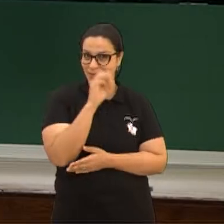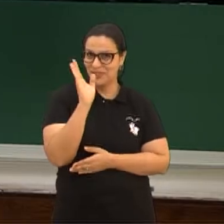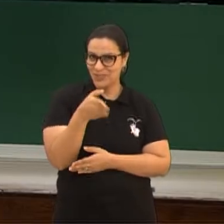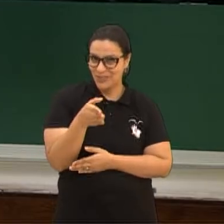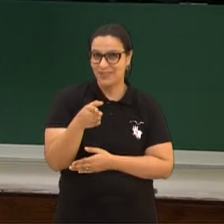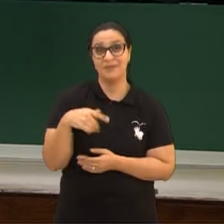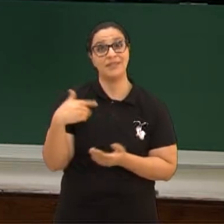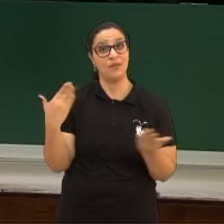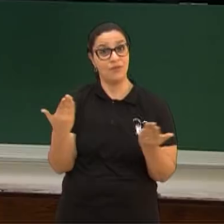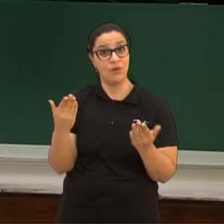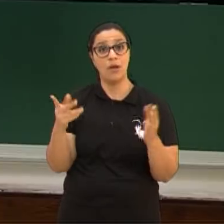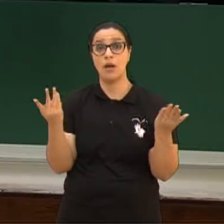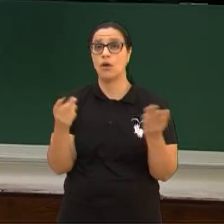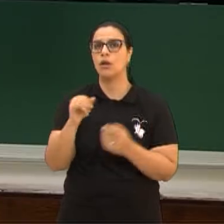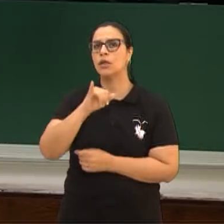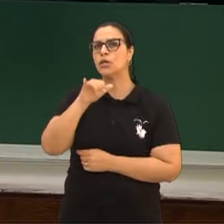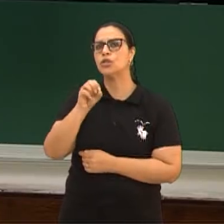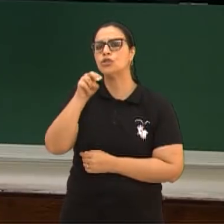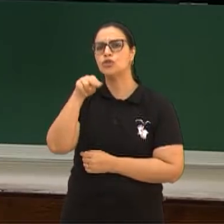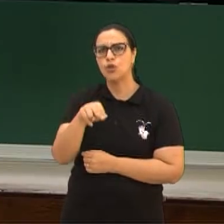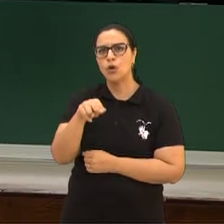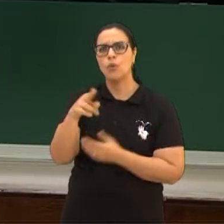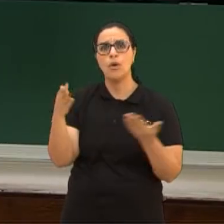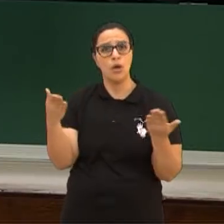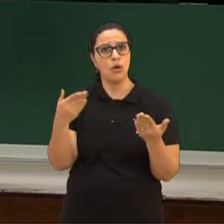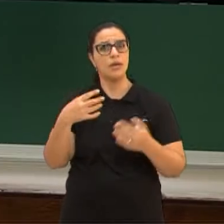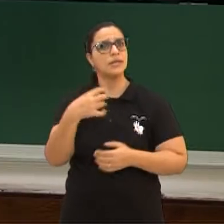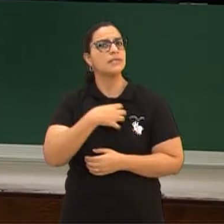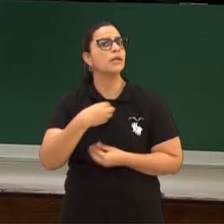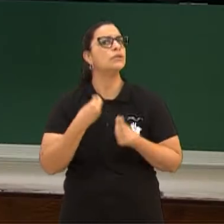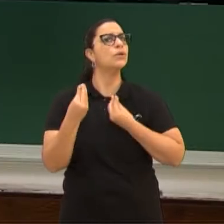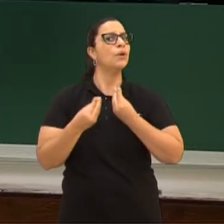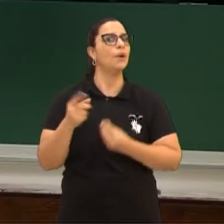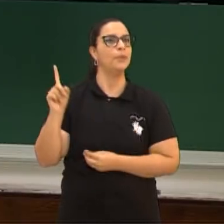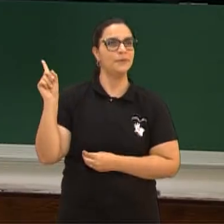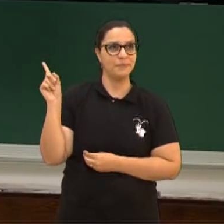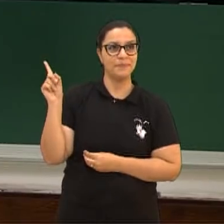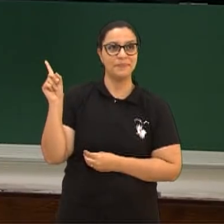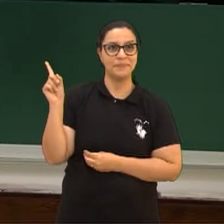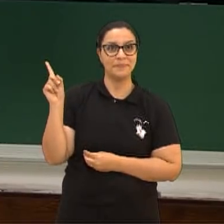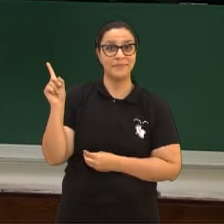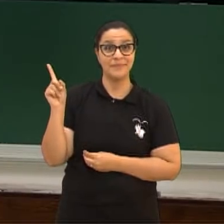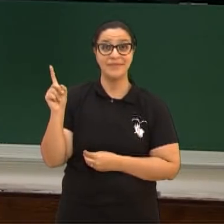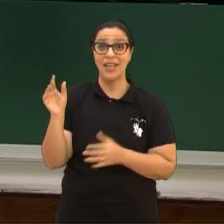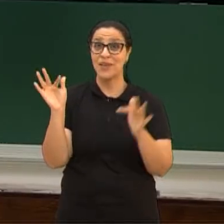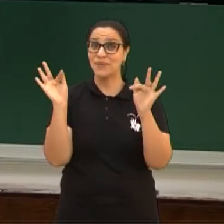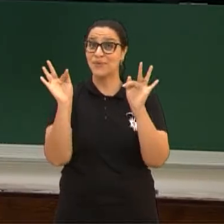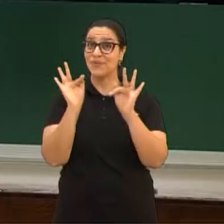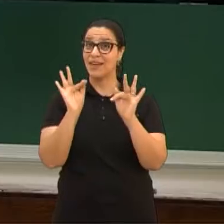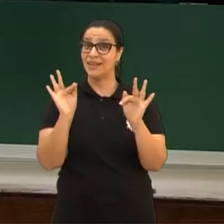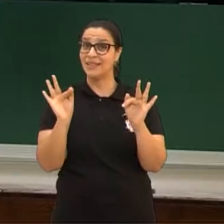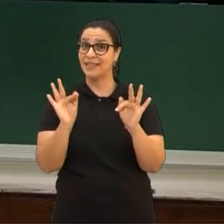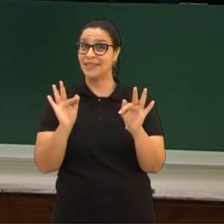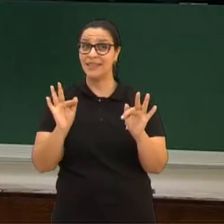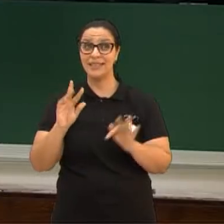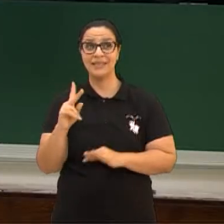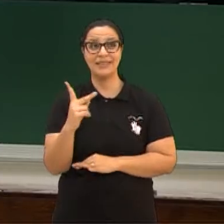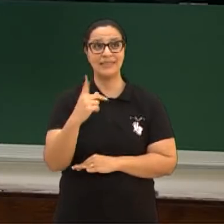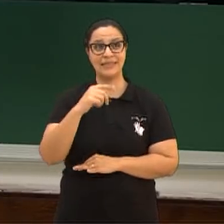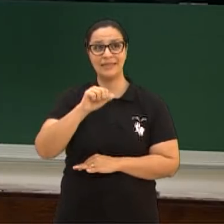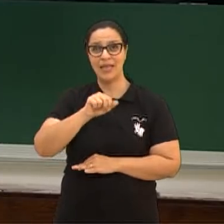How is John feeling? Como John se sente? John is happy. Ele